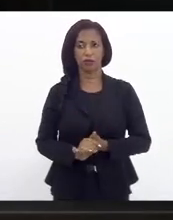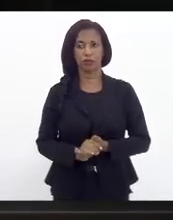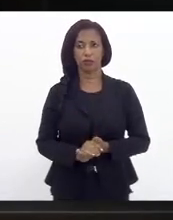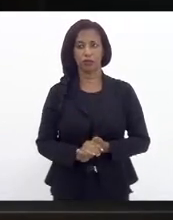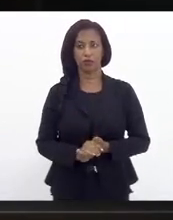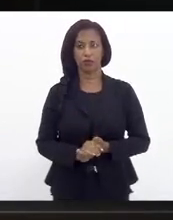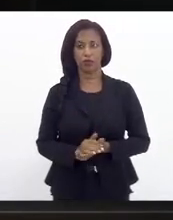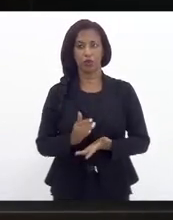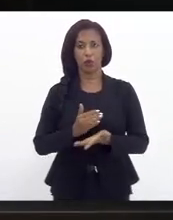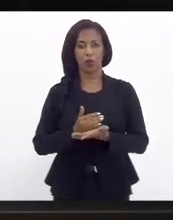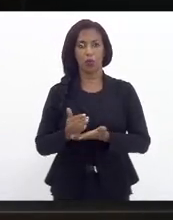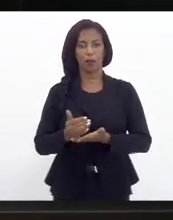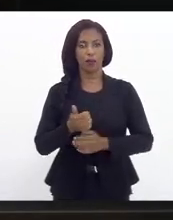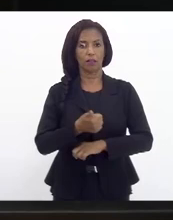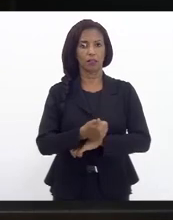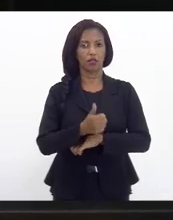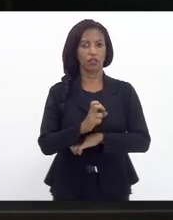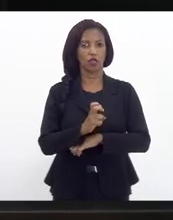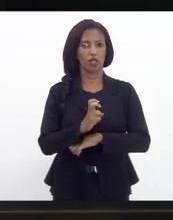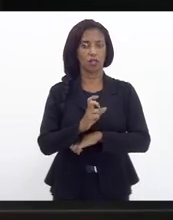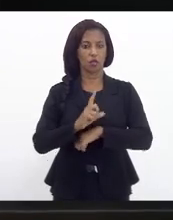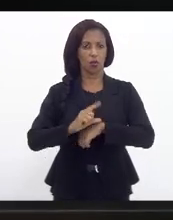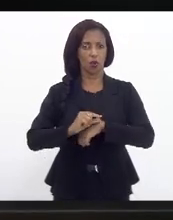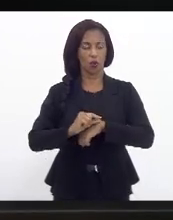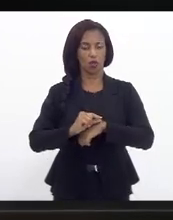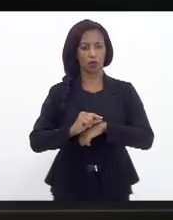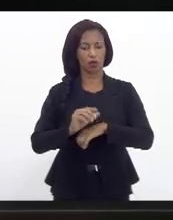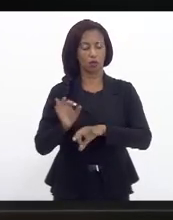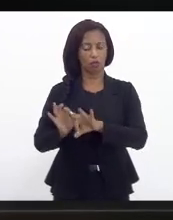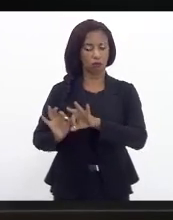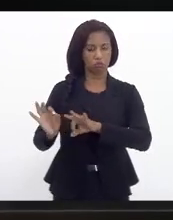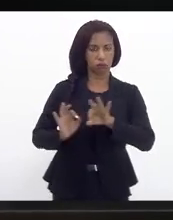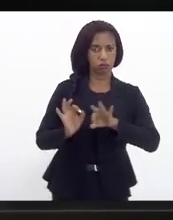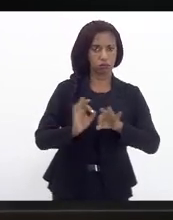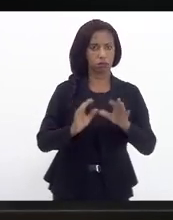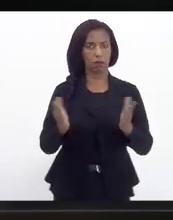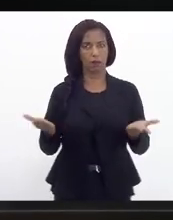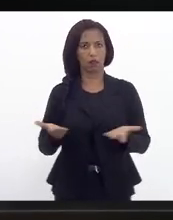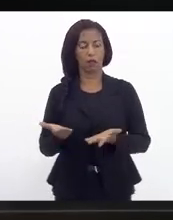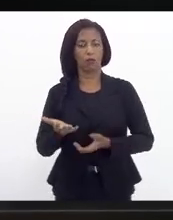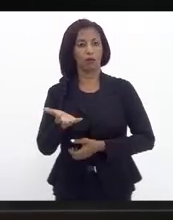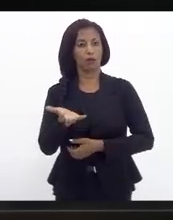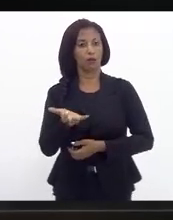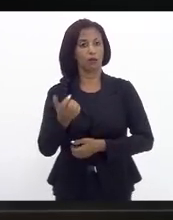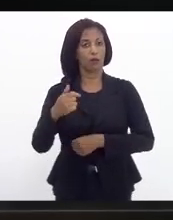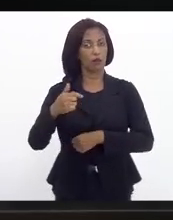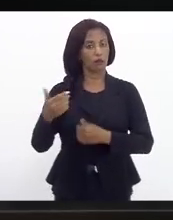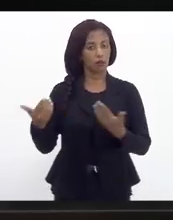das 15 horas. Então, quero aqui